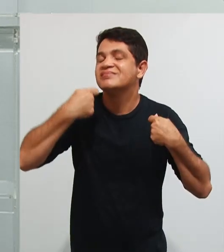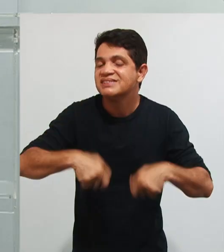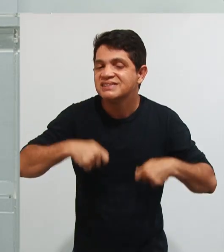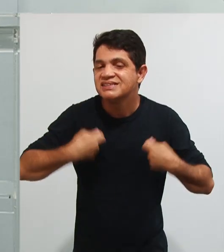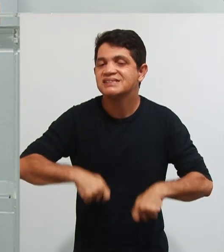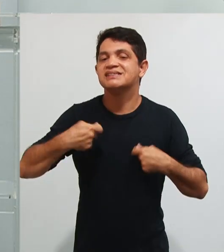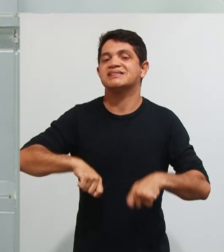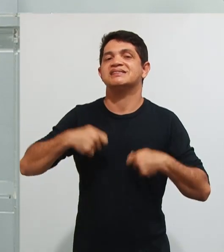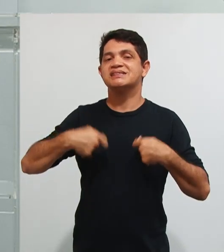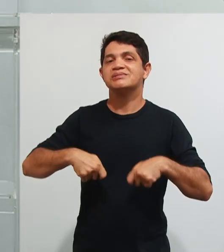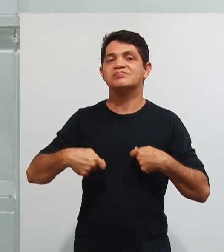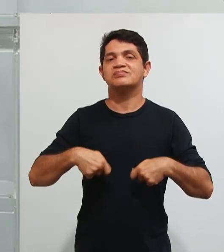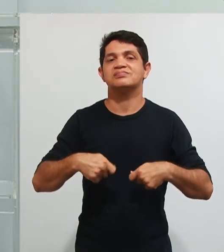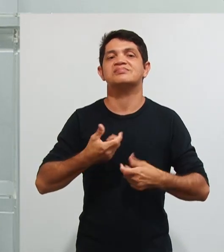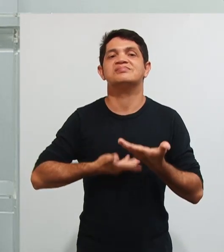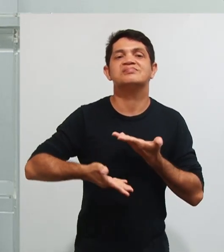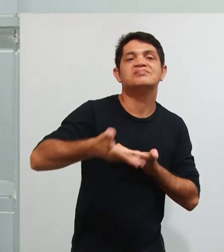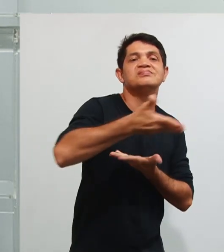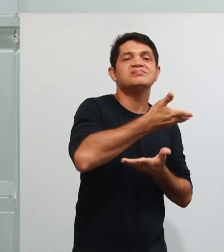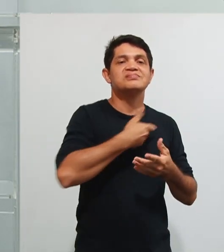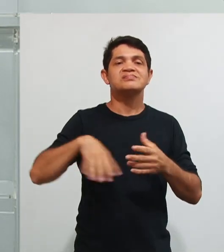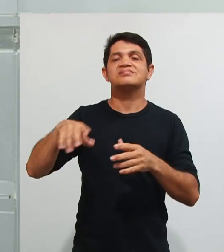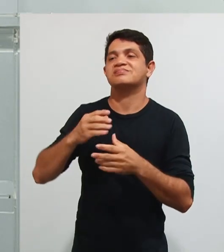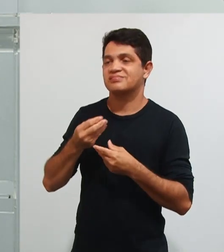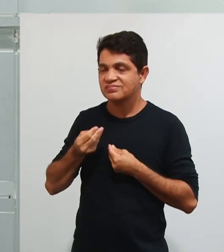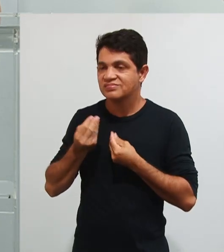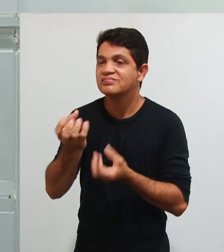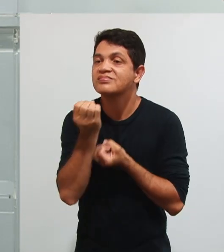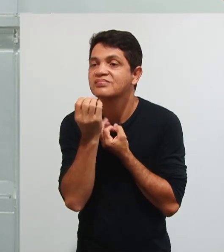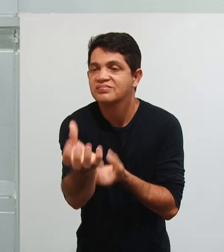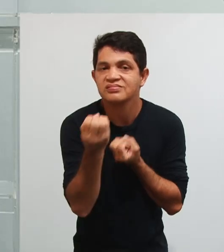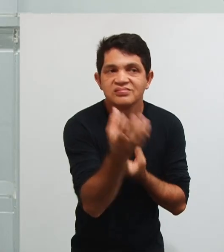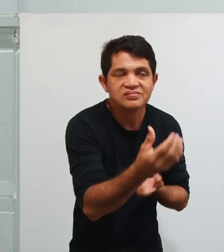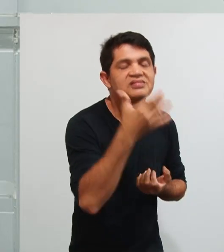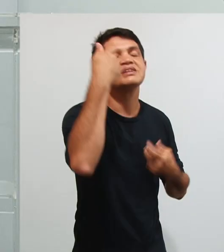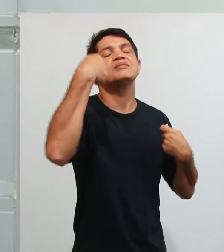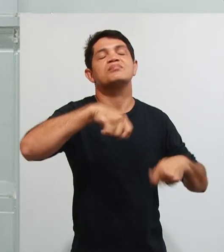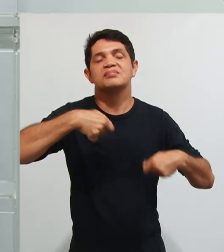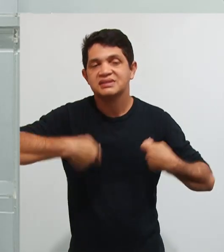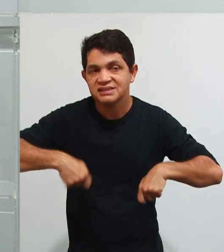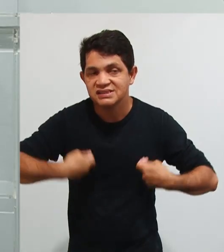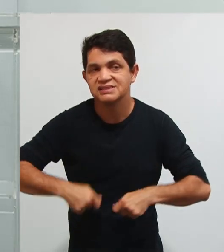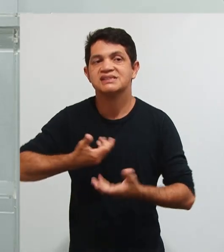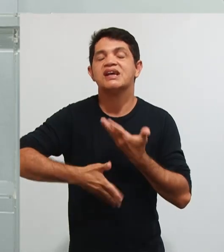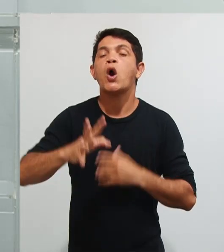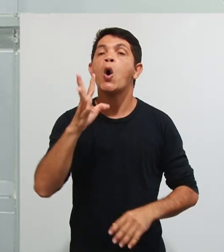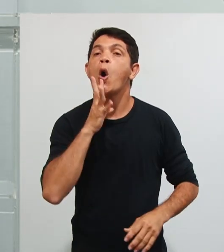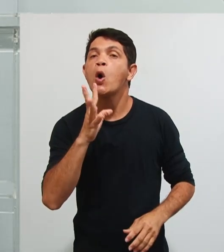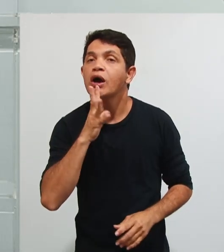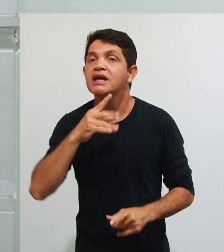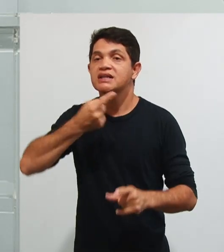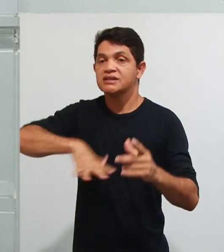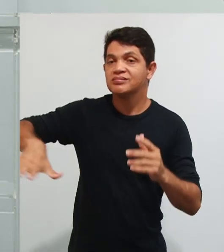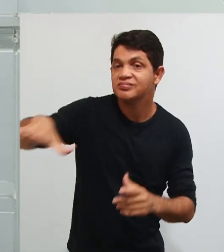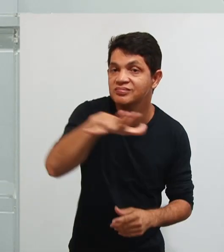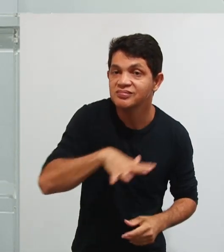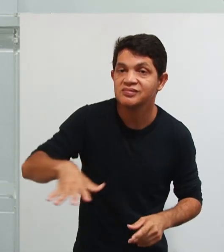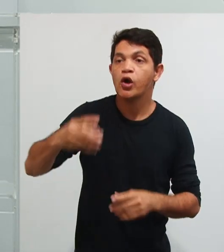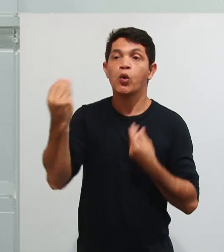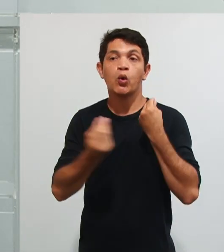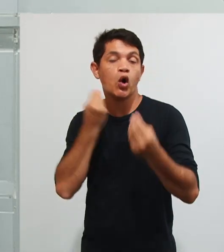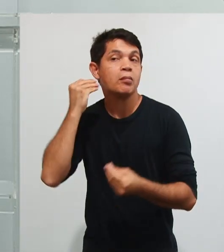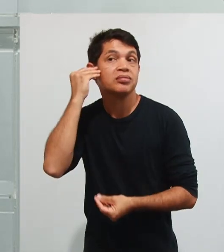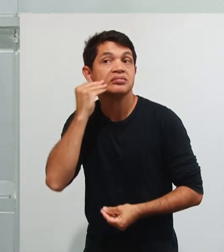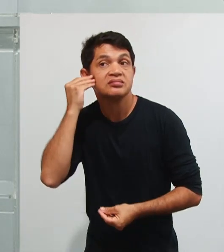que nós façamos uma análise do nosso cenário, que nós possamos conhecer o ambiente a qual nós